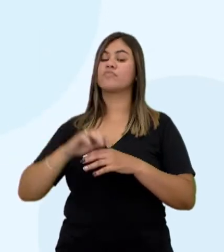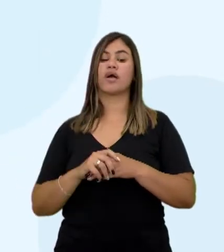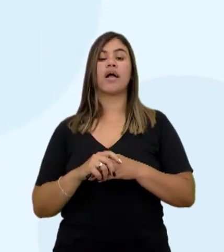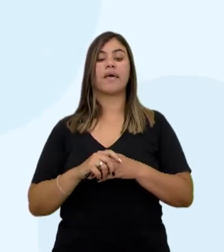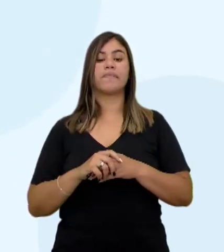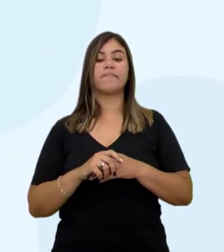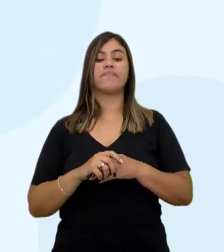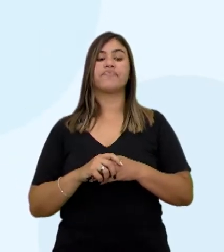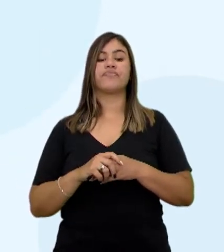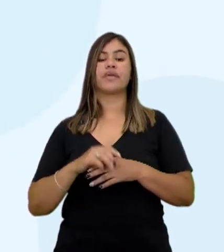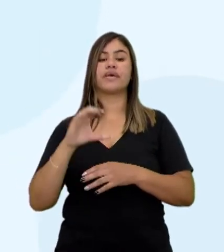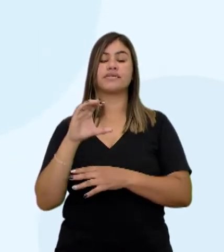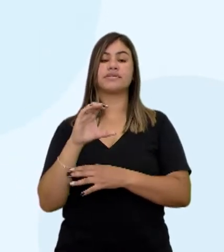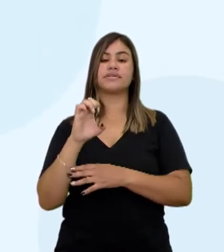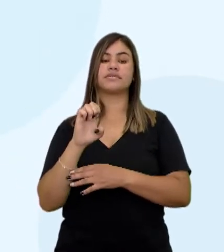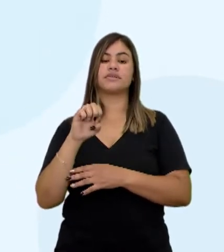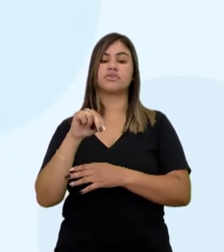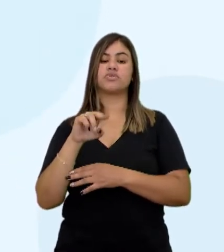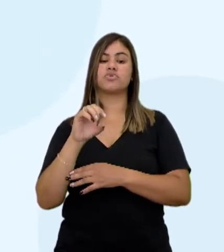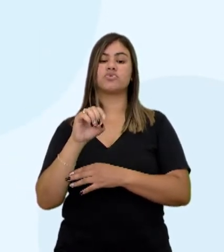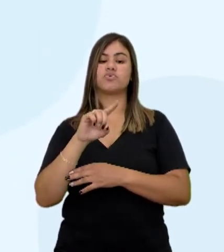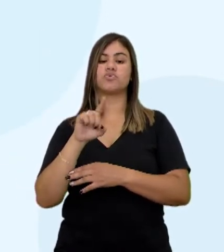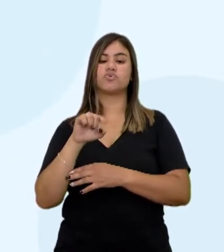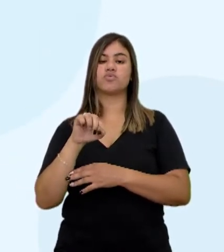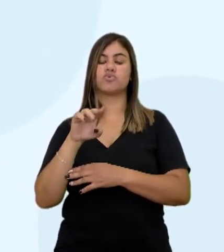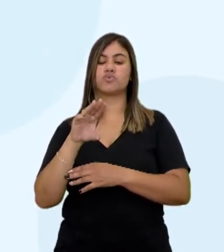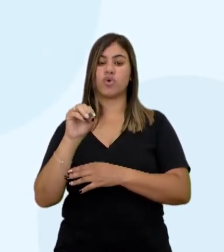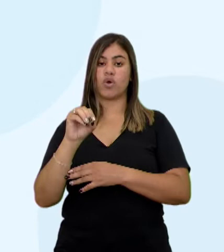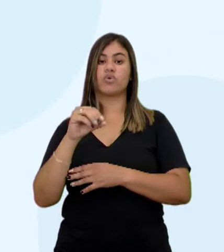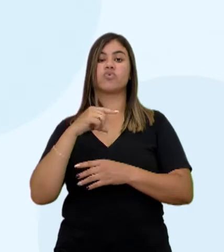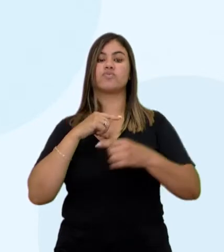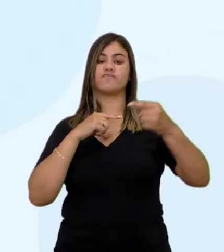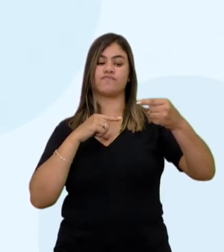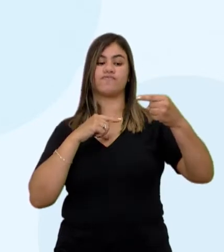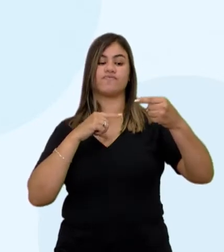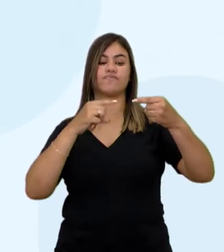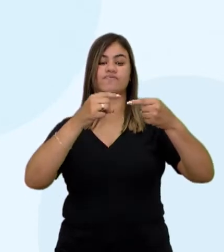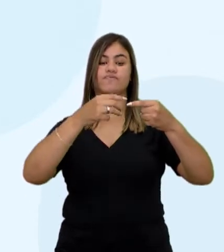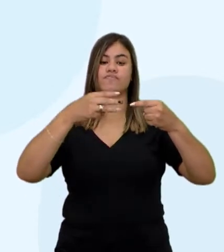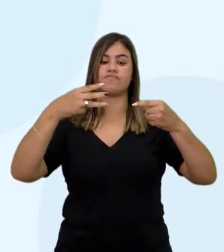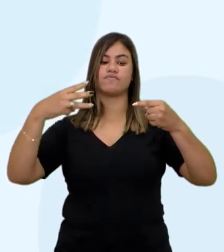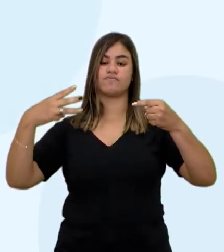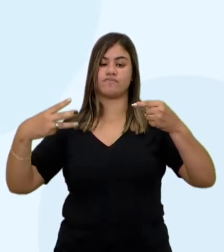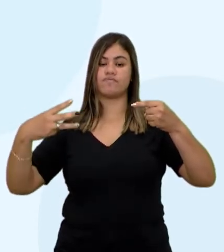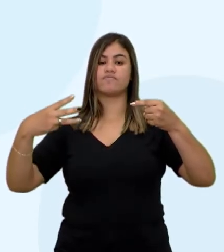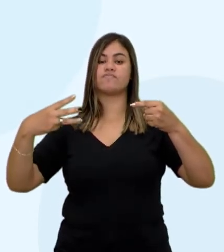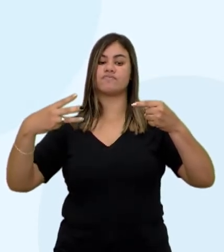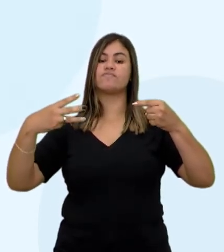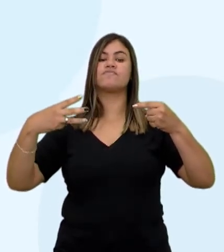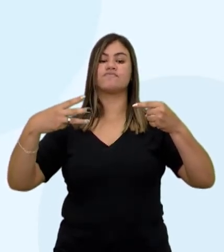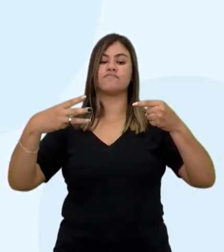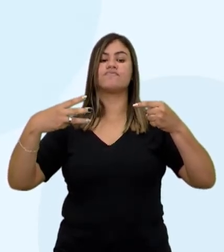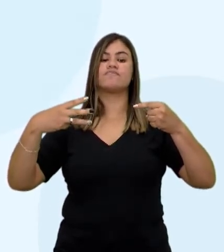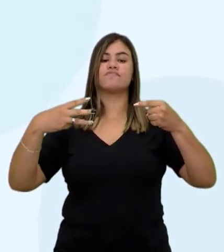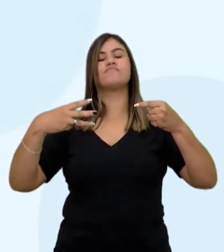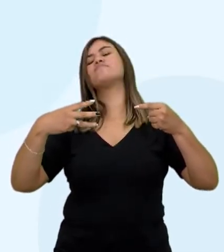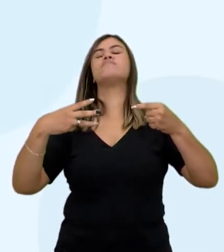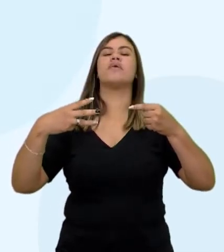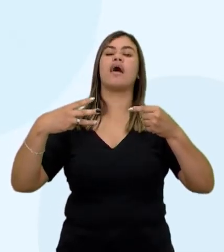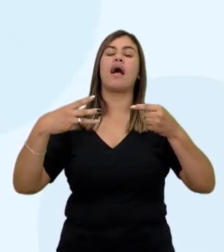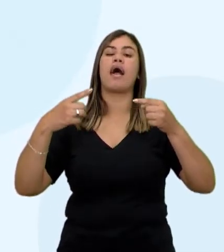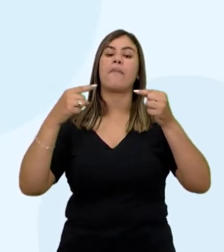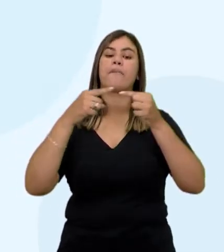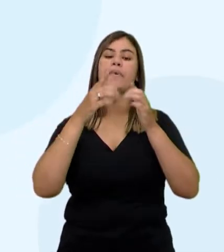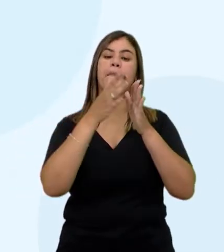períodos, aí nós temos o Paleógeno, o Neógeno e o Quaternário, que são aí os três períodos que pertencem